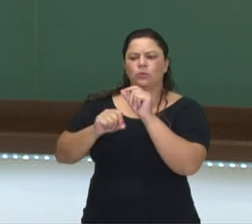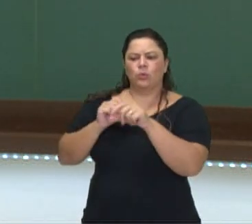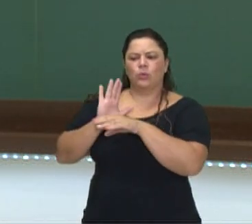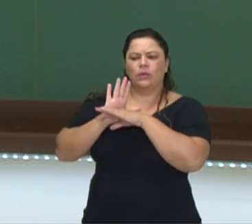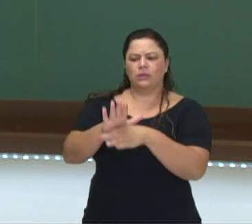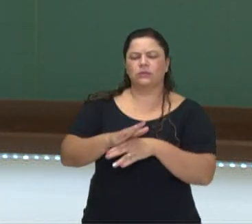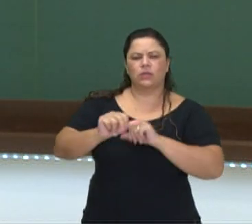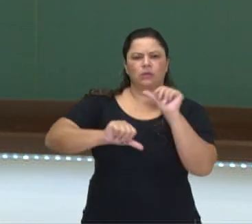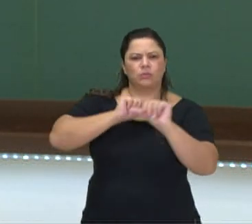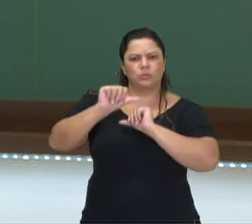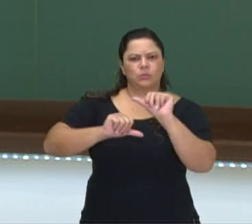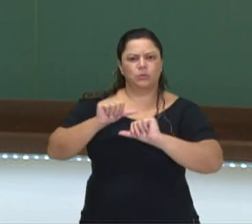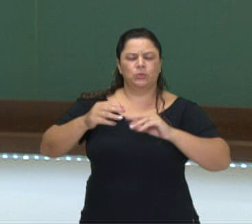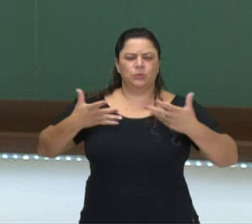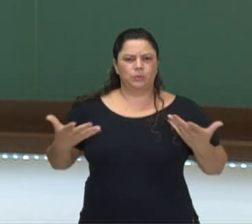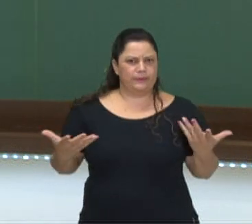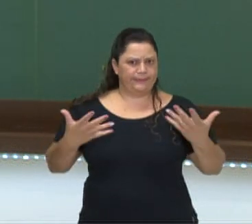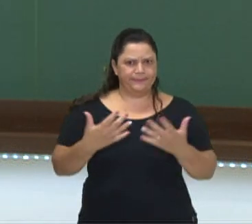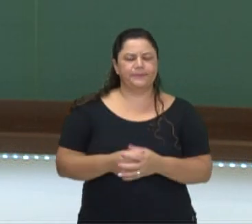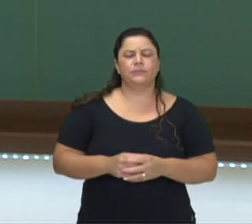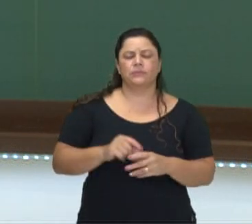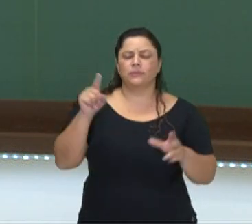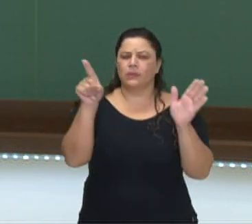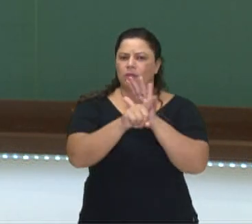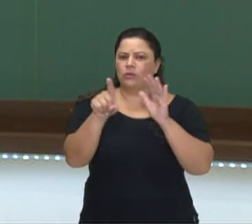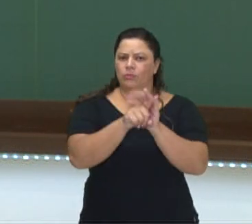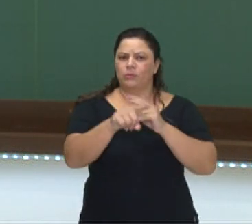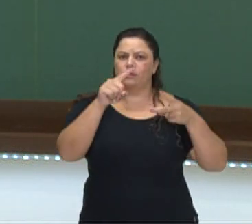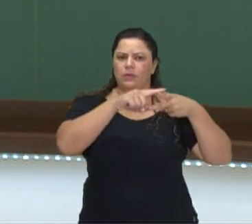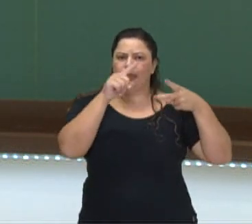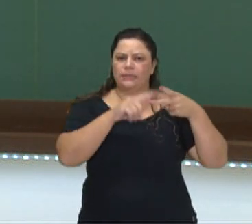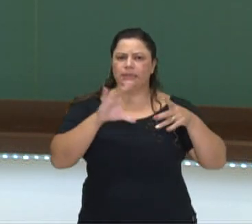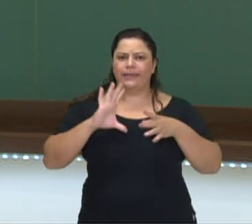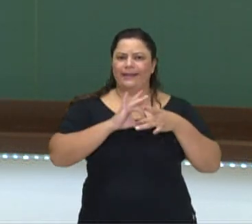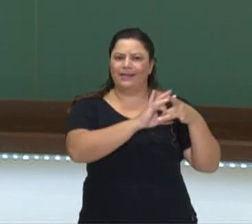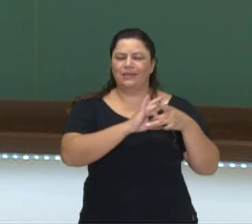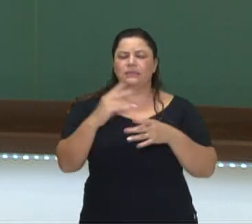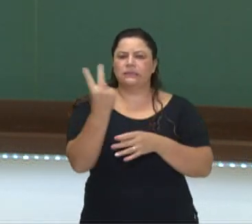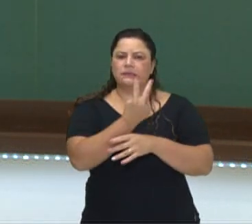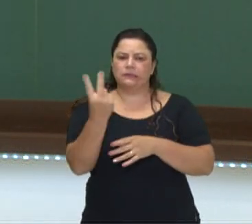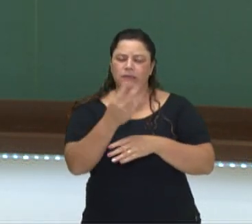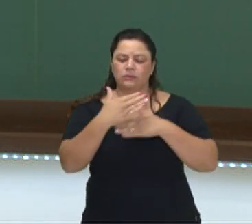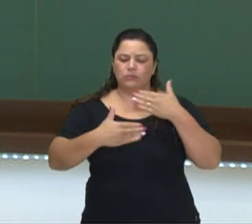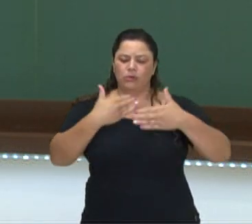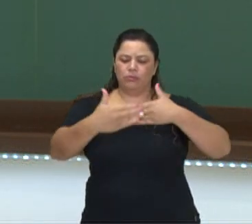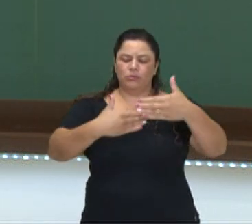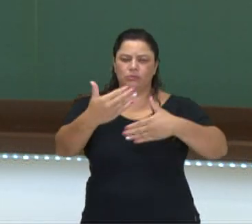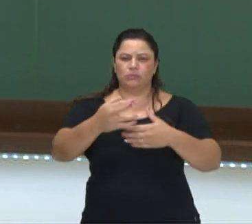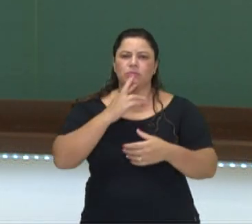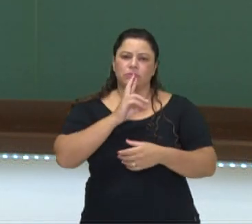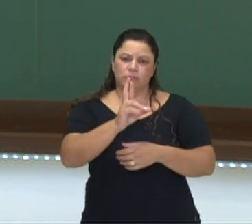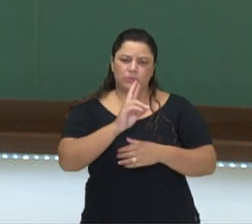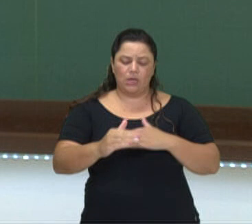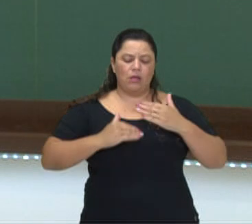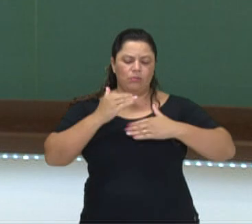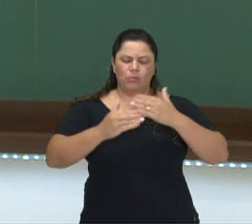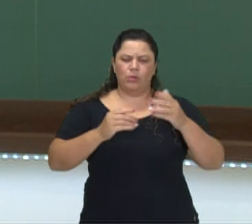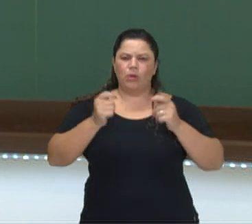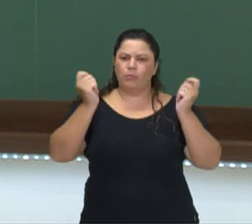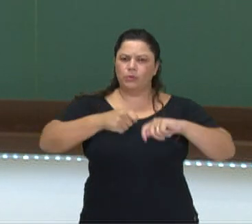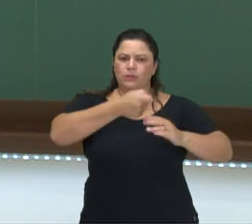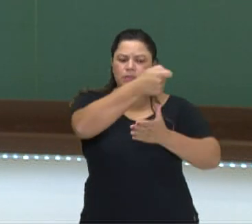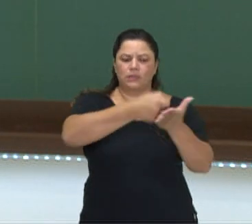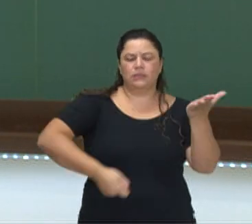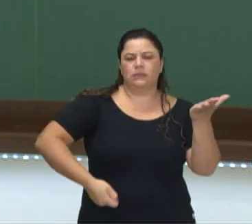contribuíram para isso? Então, uma perguntinha ligada a outra ali, como se fosse uma sequência de resposta. Vocês poderiam escrever, inclusive,